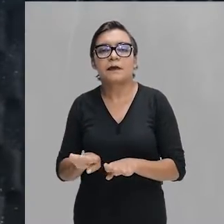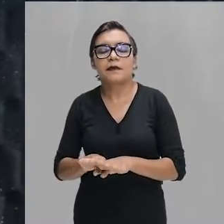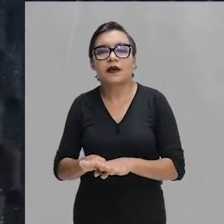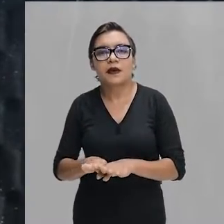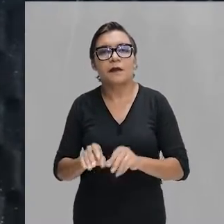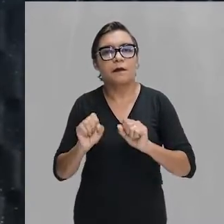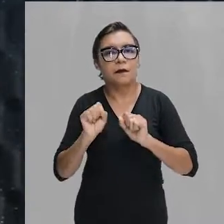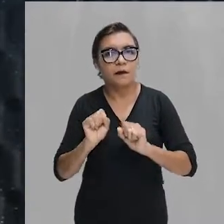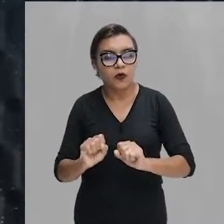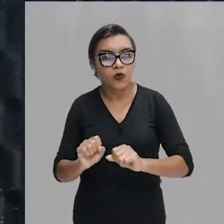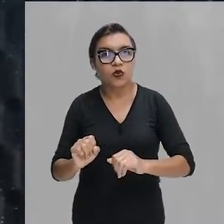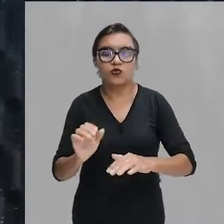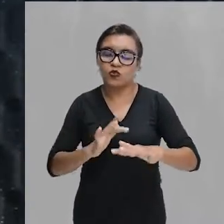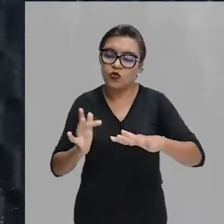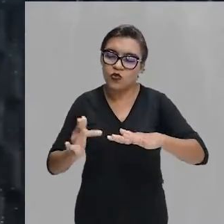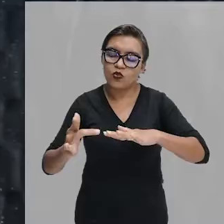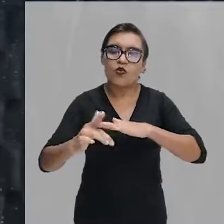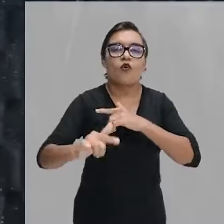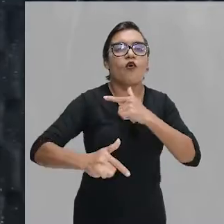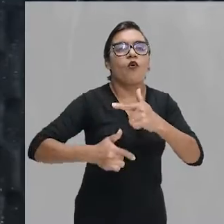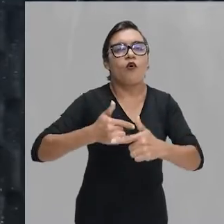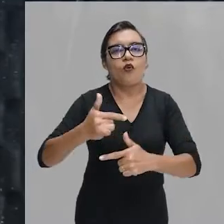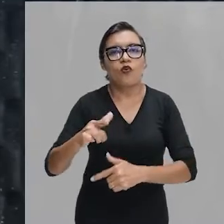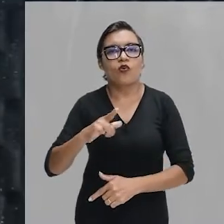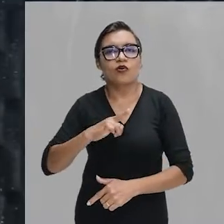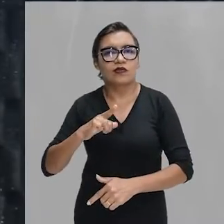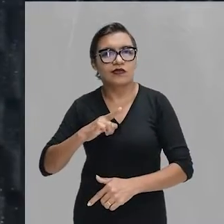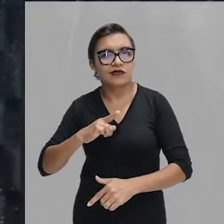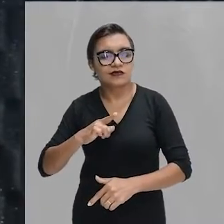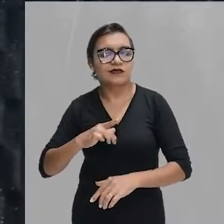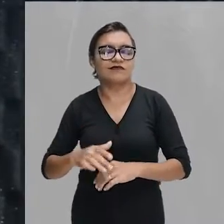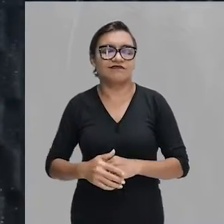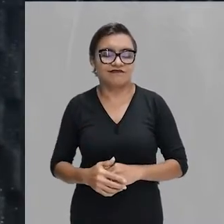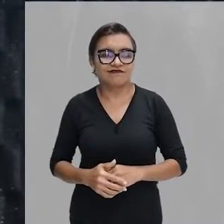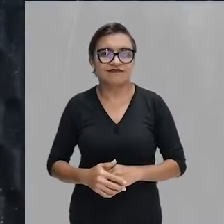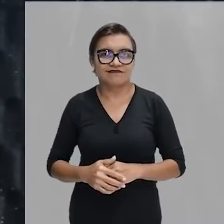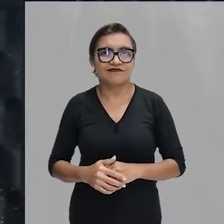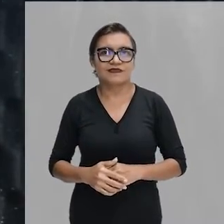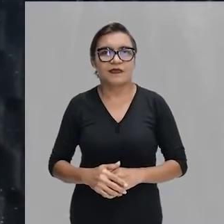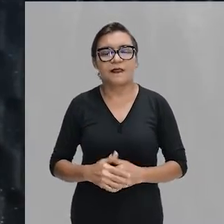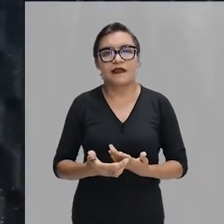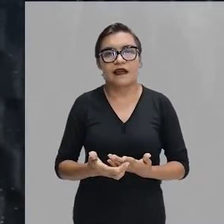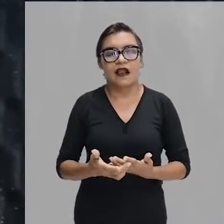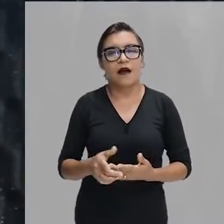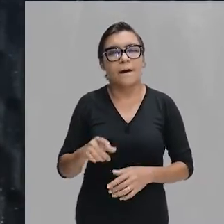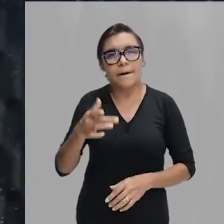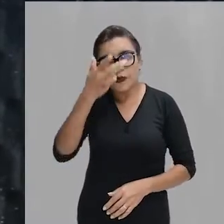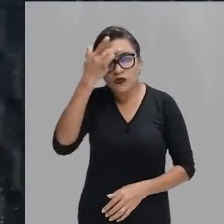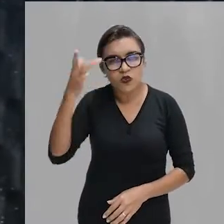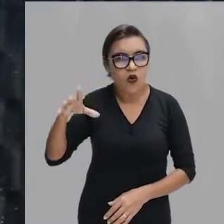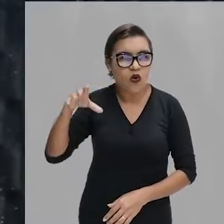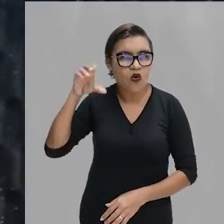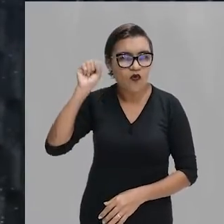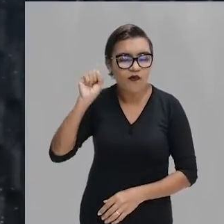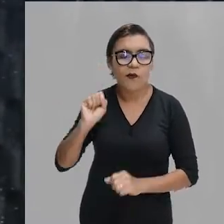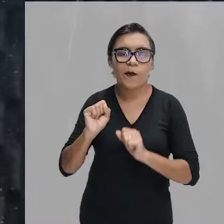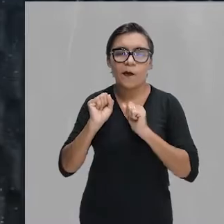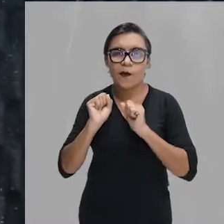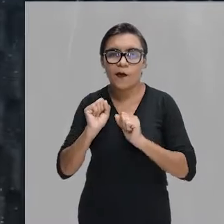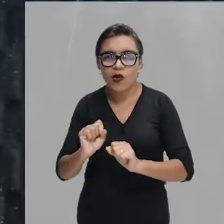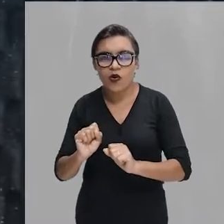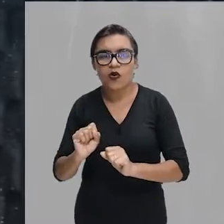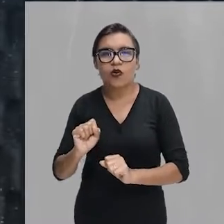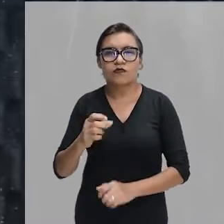Spotify, lá nas audioaulas na Rádio Timbira, tá? 1290 MHz, todo dia das 16